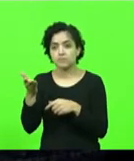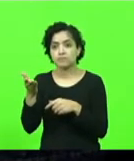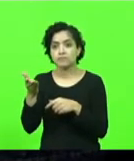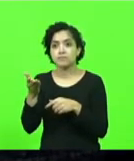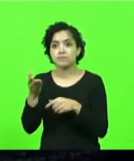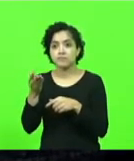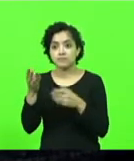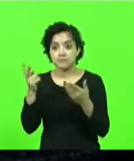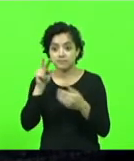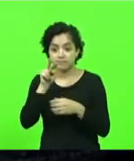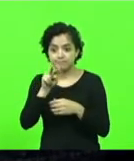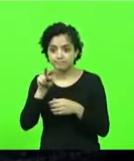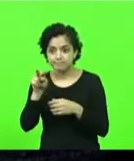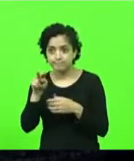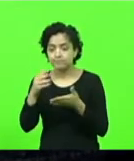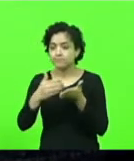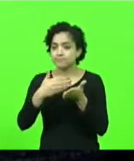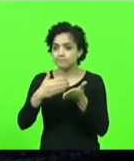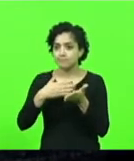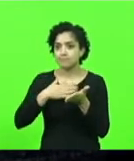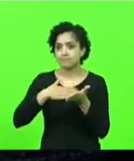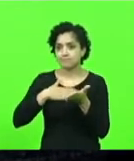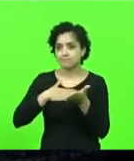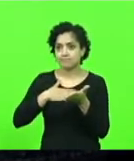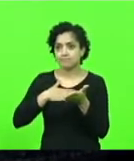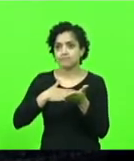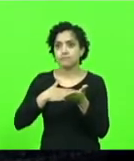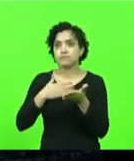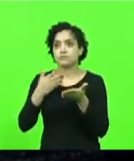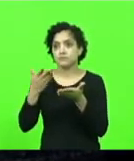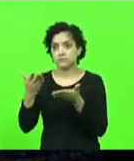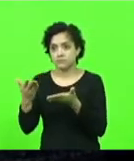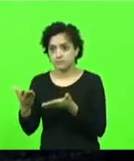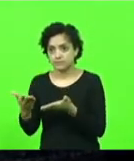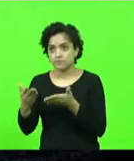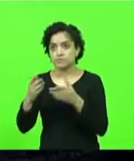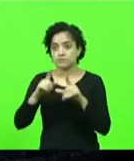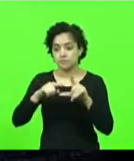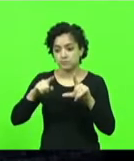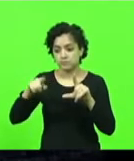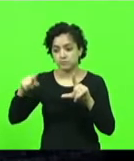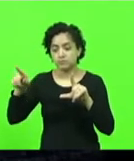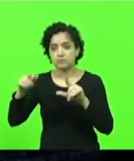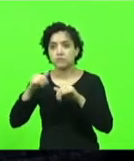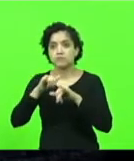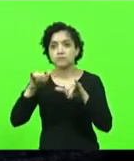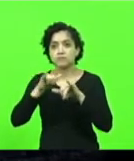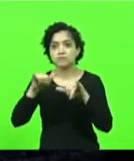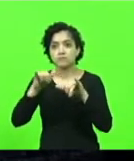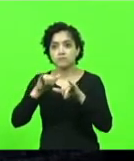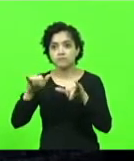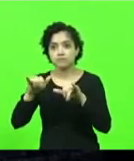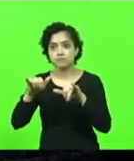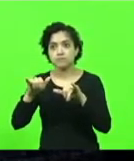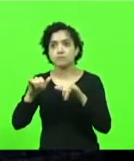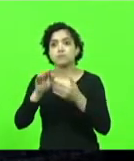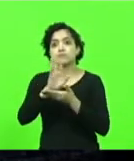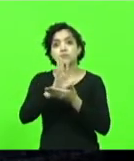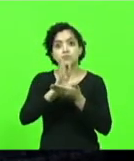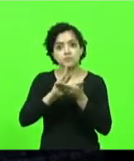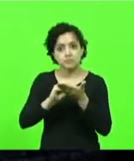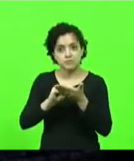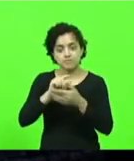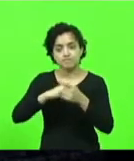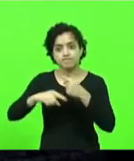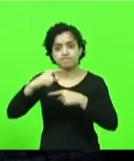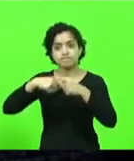transmissão e aos leitores dos meus livros que os dados informam mas são os exemplos que